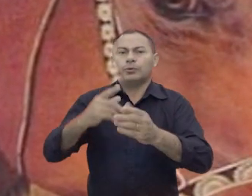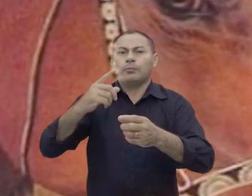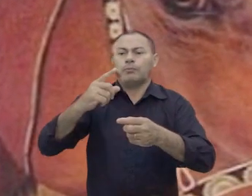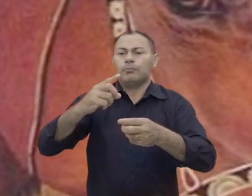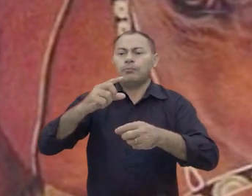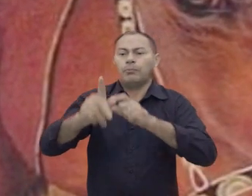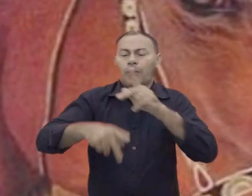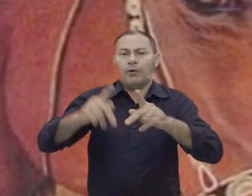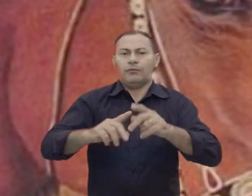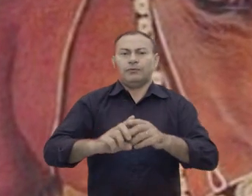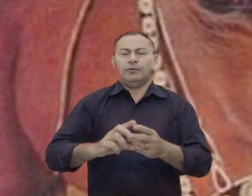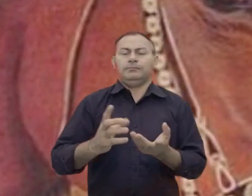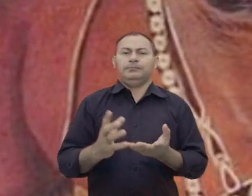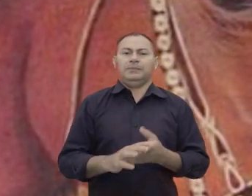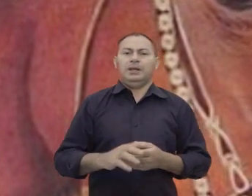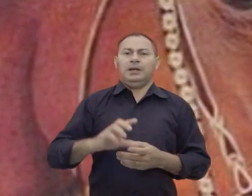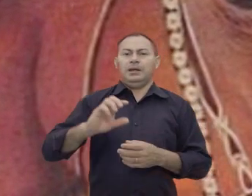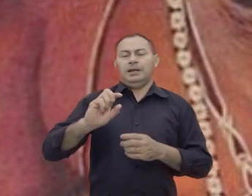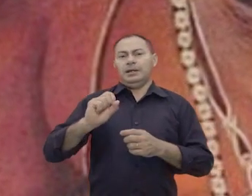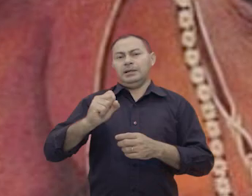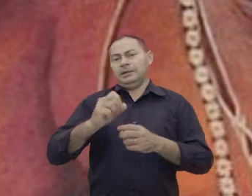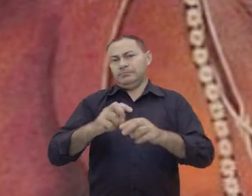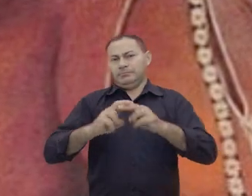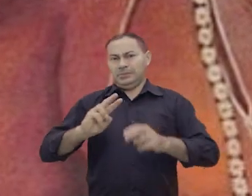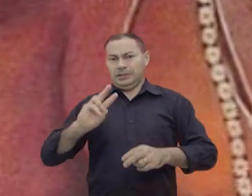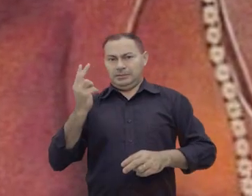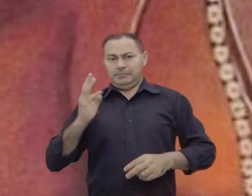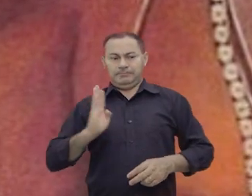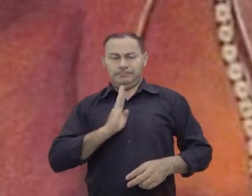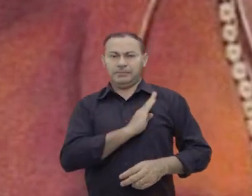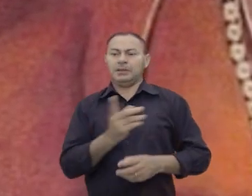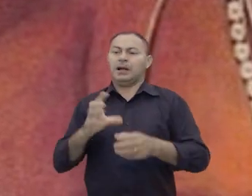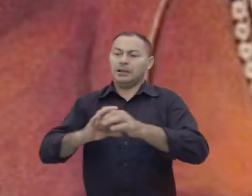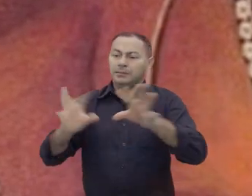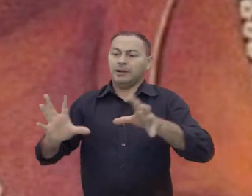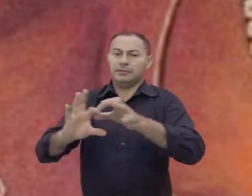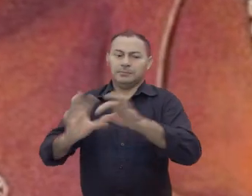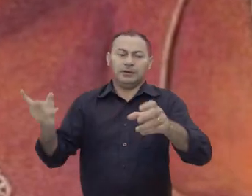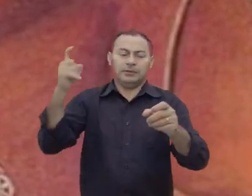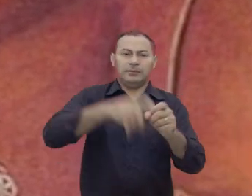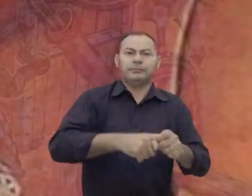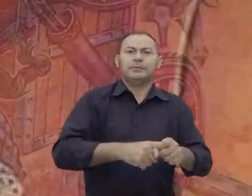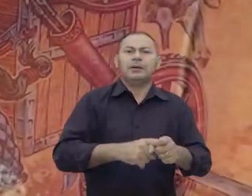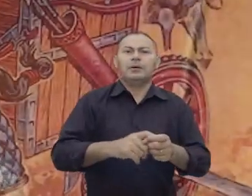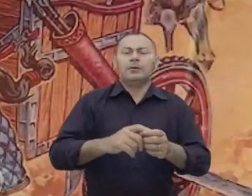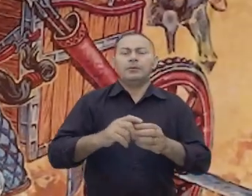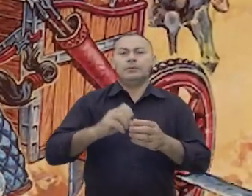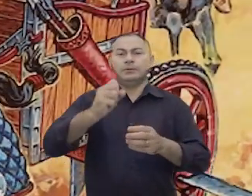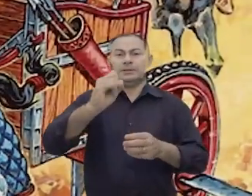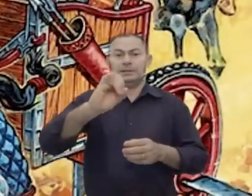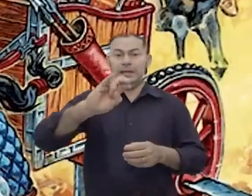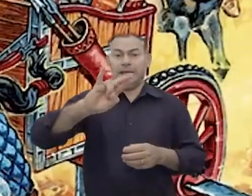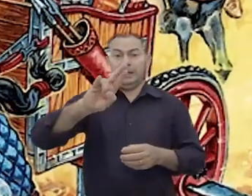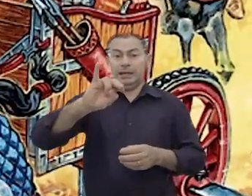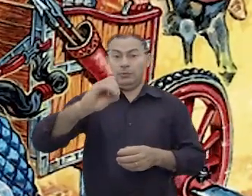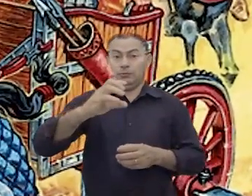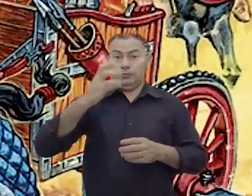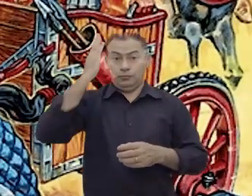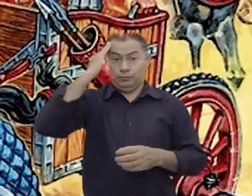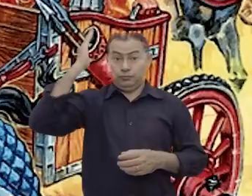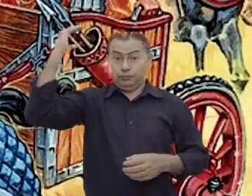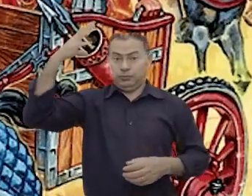seu templo, sua cidade e sua nação. Muitas pessoas voltaram com as bênçãos de Ciro o Grande. Na verdade,